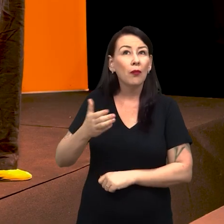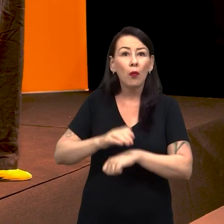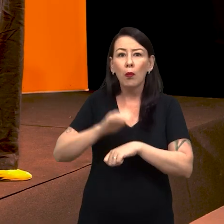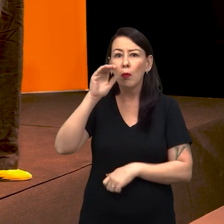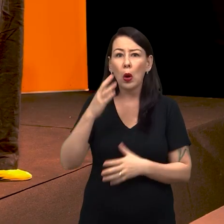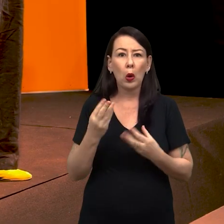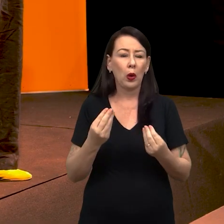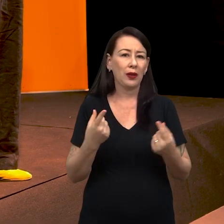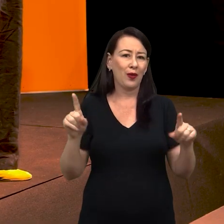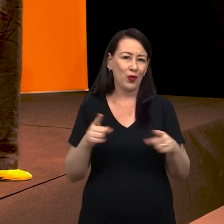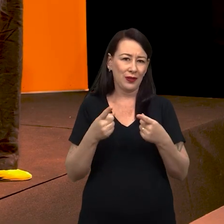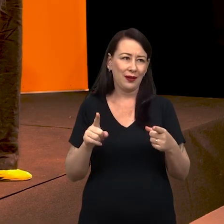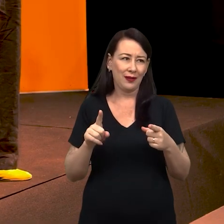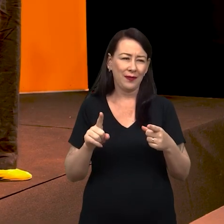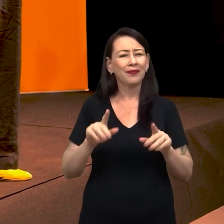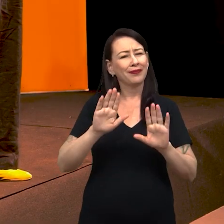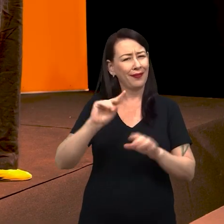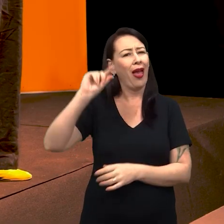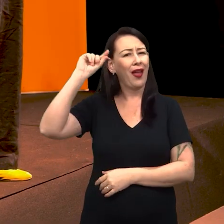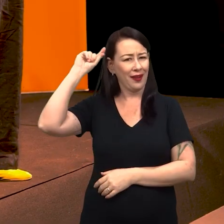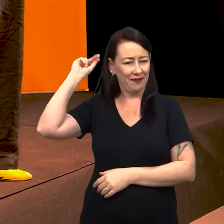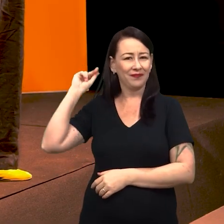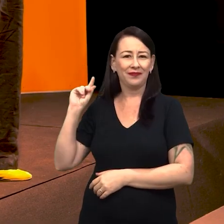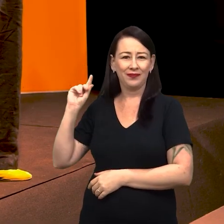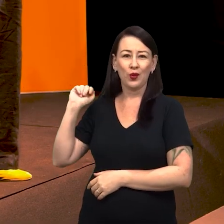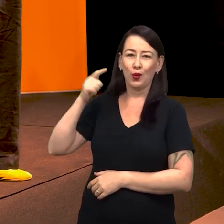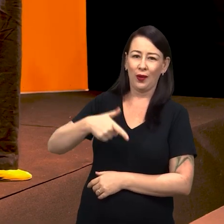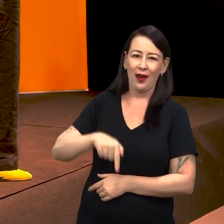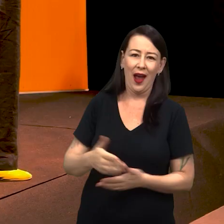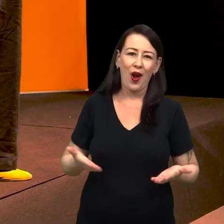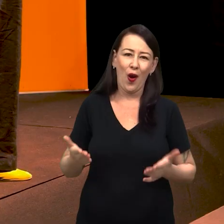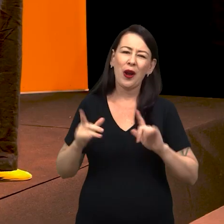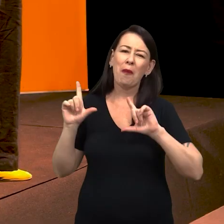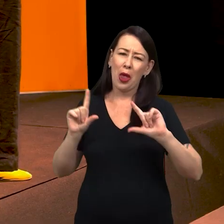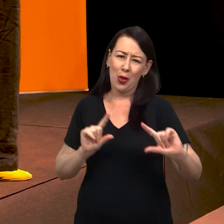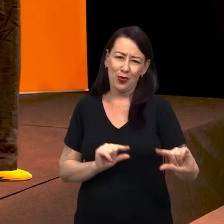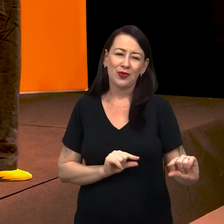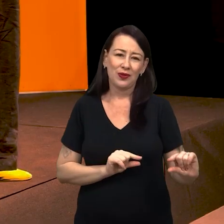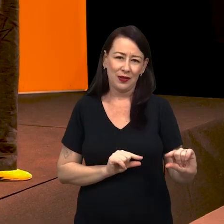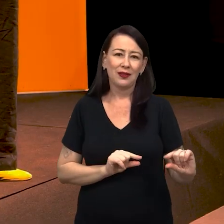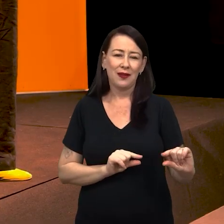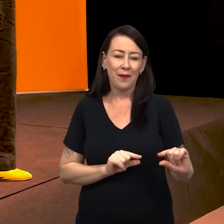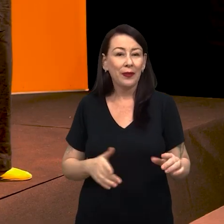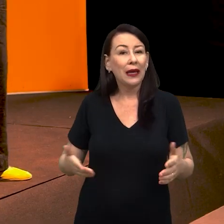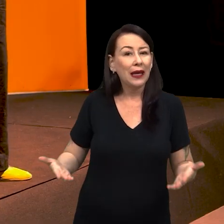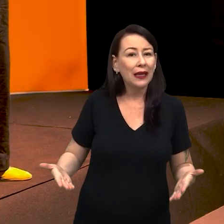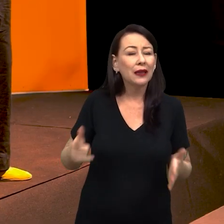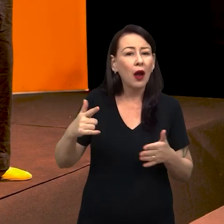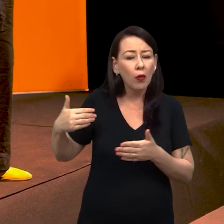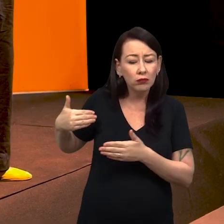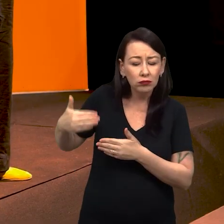é repleta de música, ou foi, né? Muito mais do que é hoje. Quando a gente fala